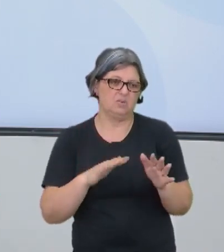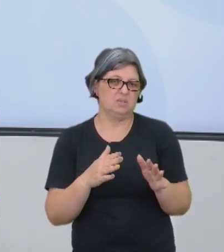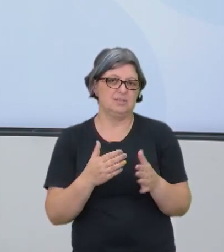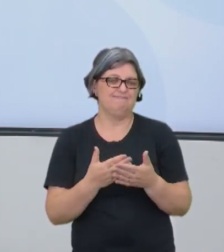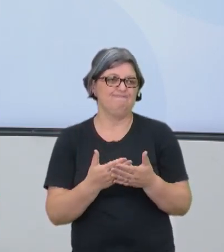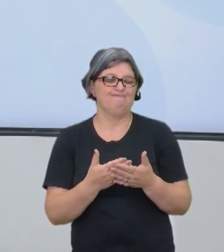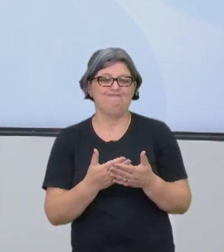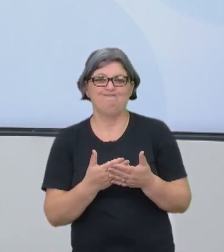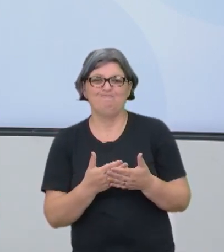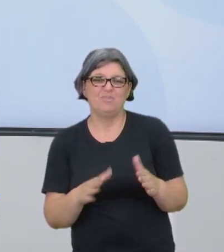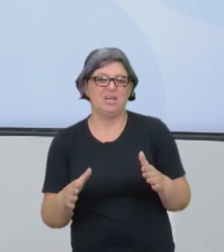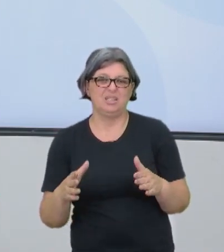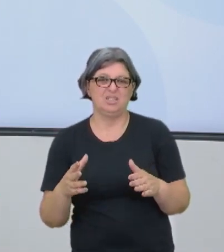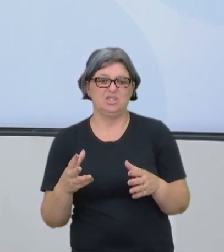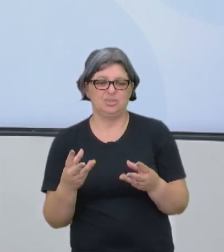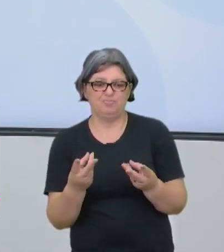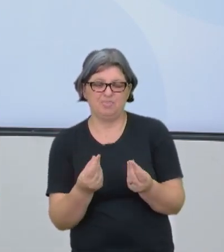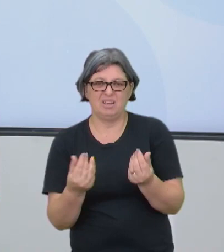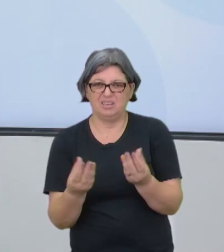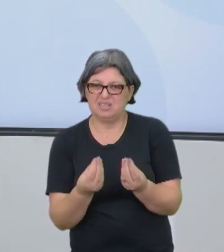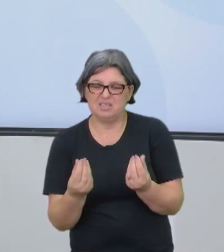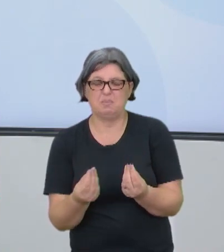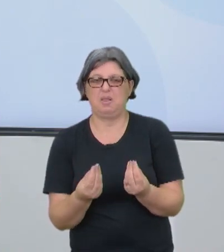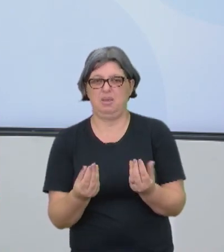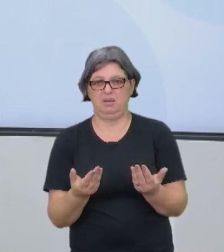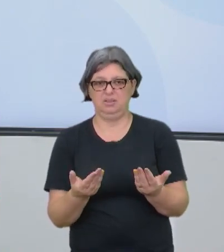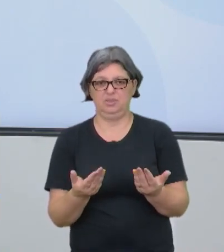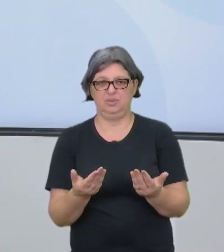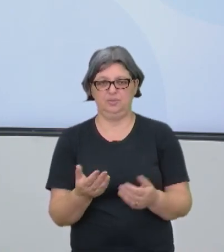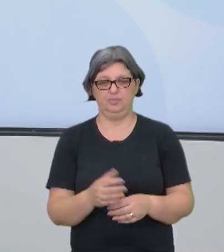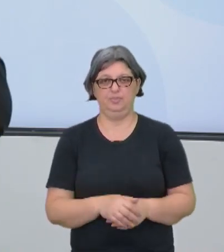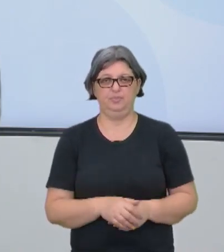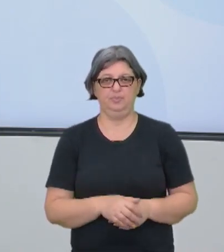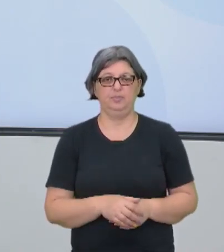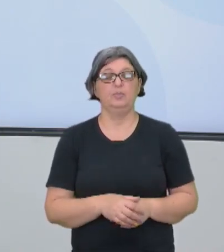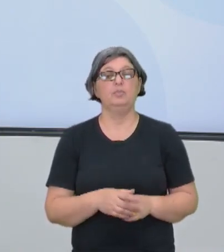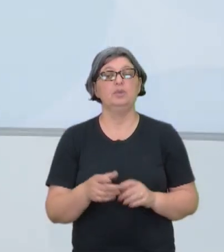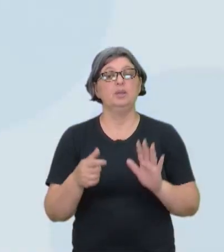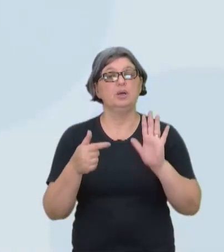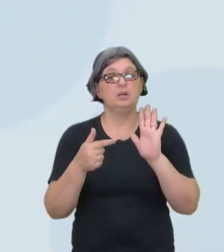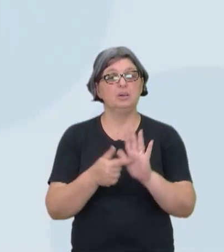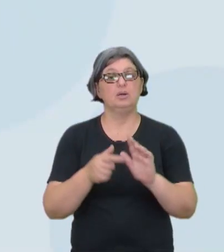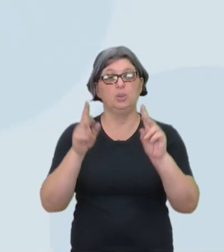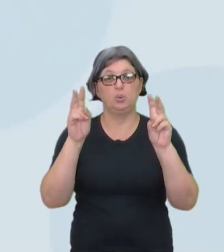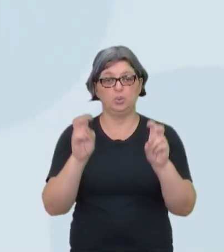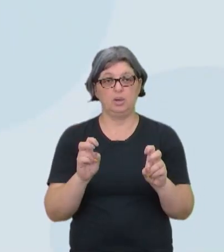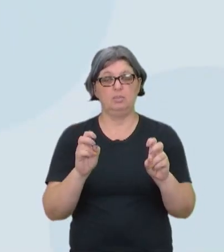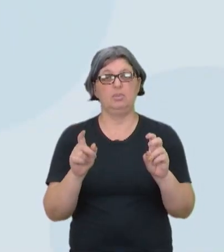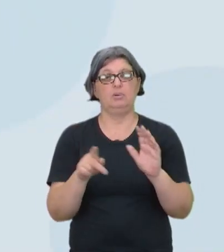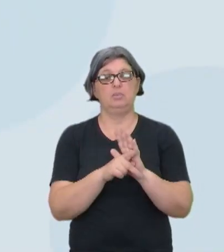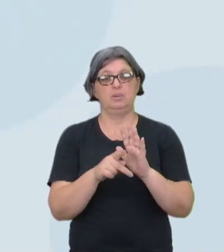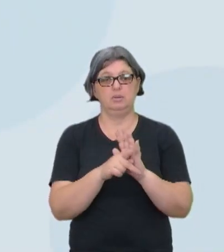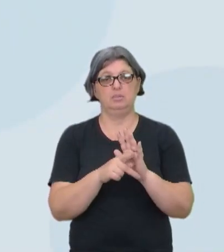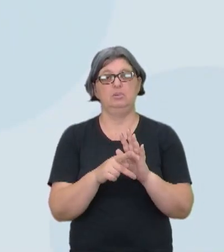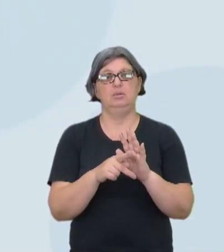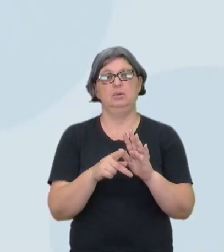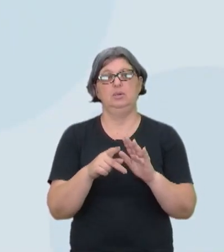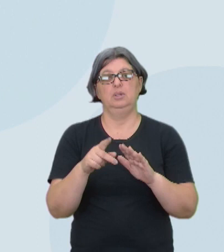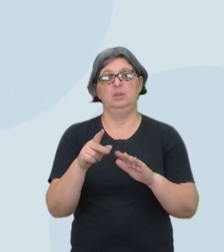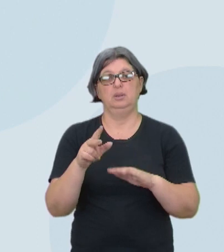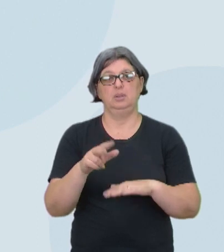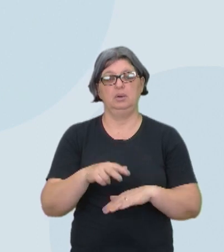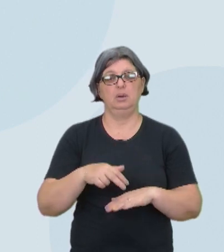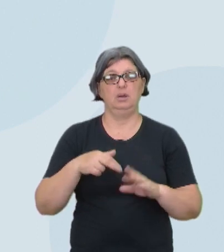perdendo a sensibilidade, ok? Um tema que apareceu relacionado à questão da